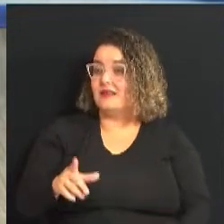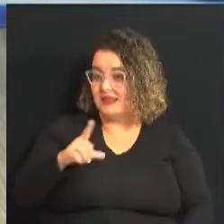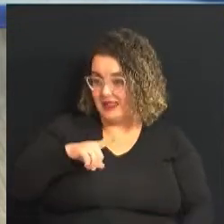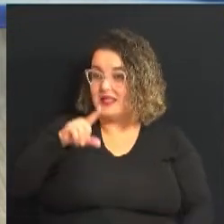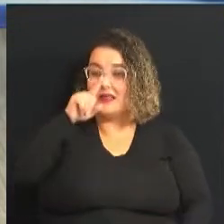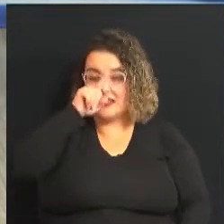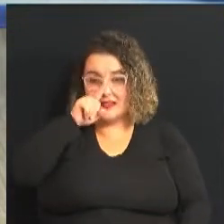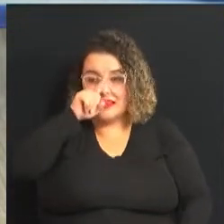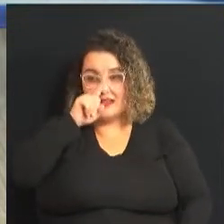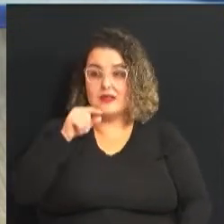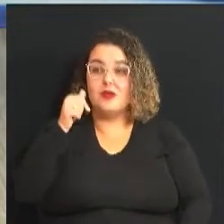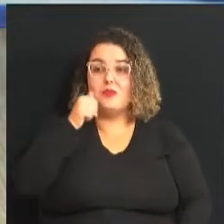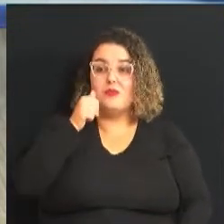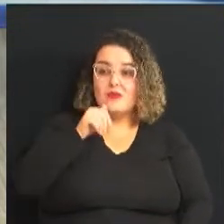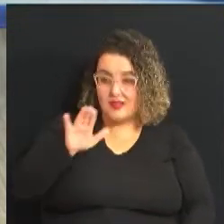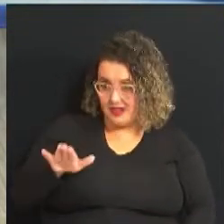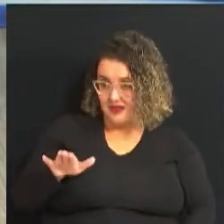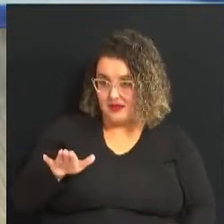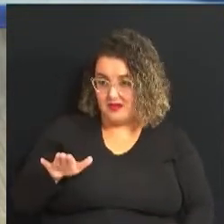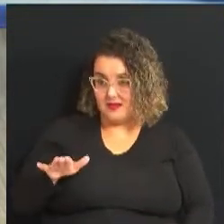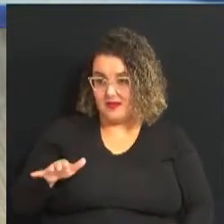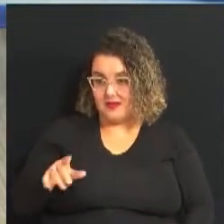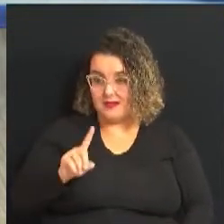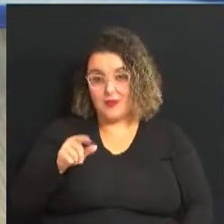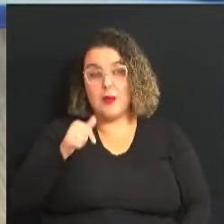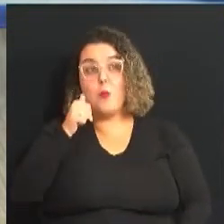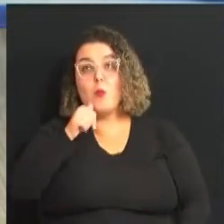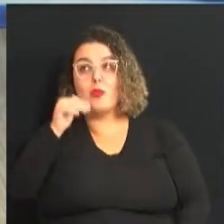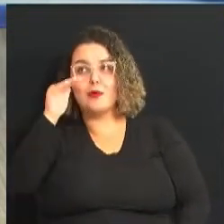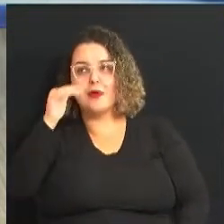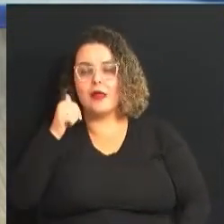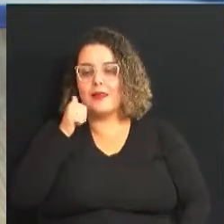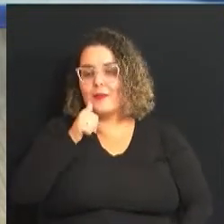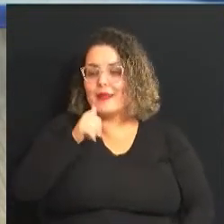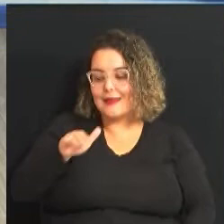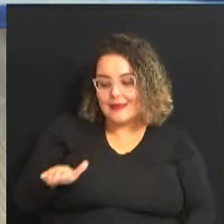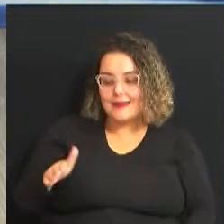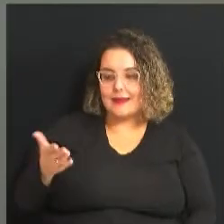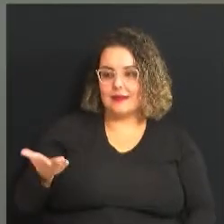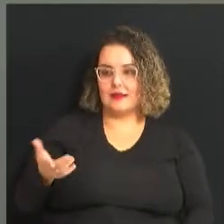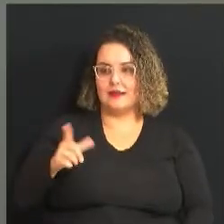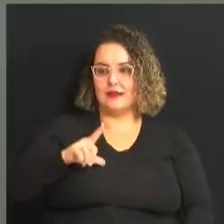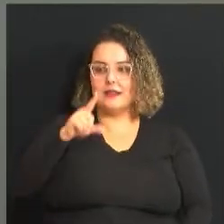para menina, acho que não é nem mulher, né? Para menina ainda, doutor?